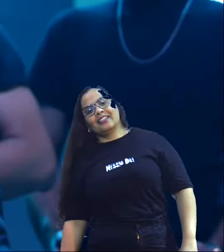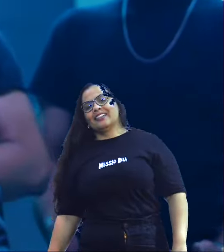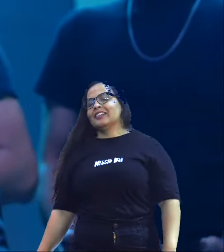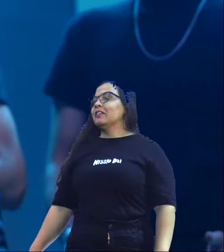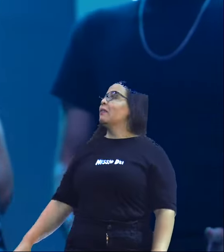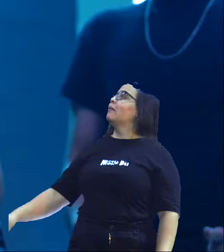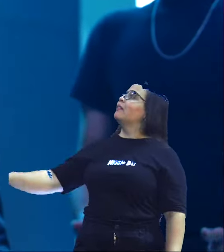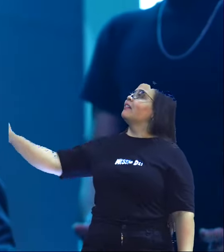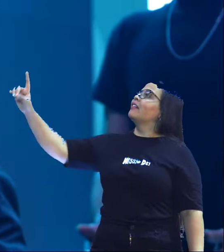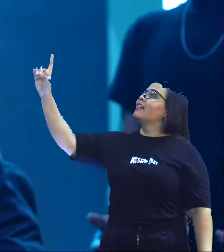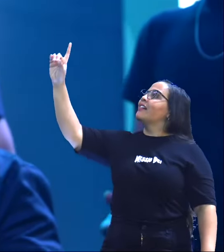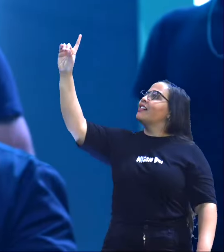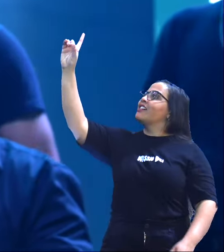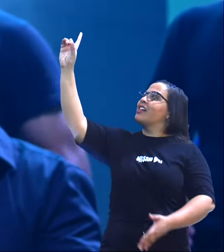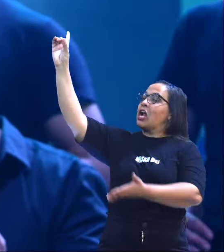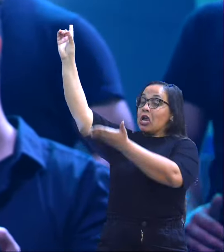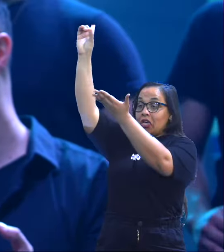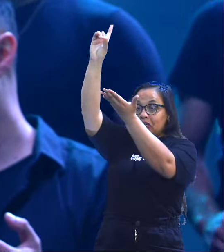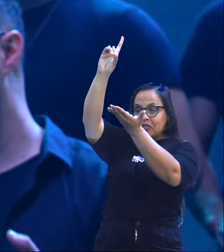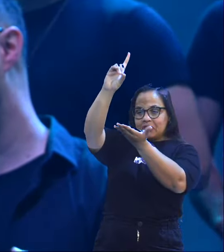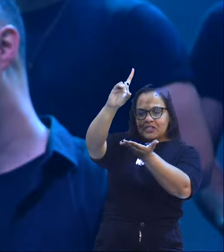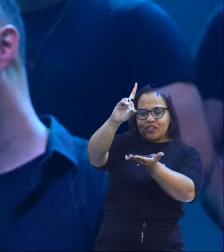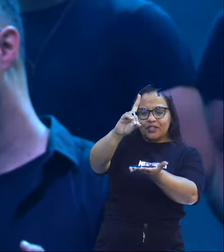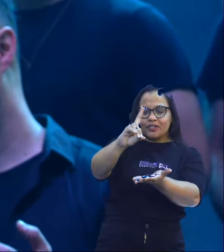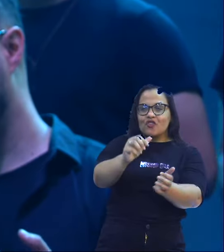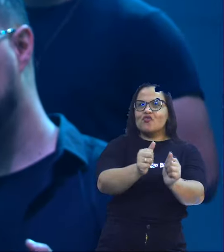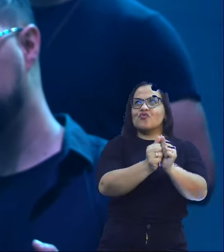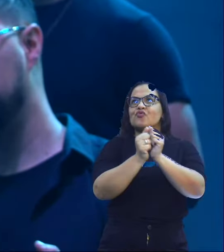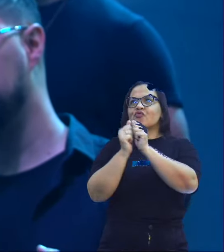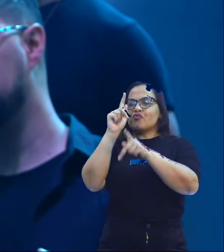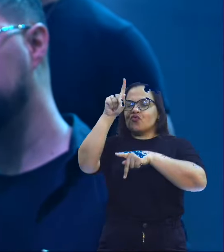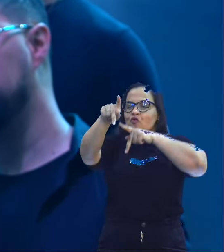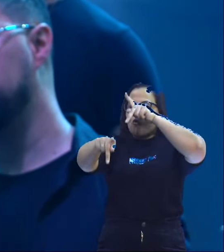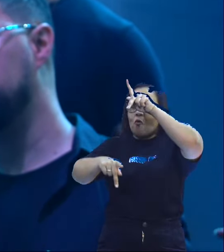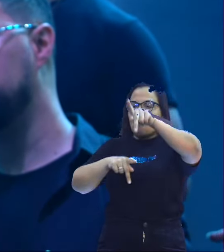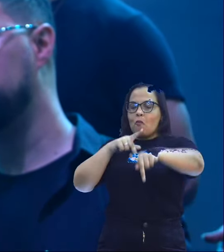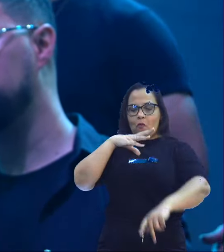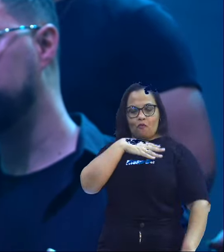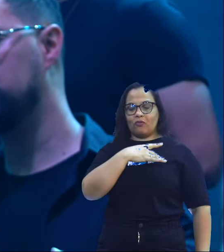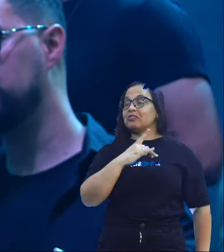Deus veio habitar com seu povo.